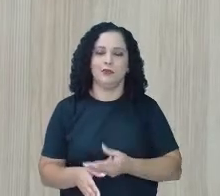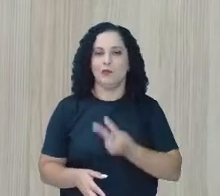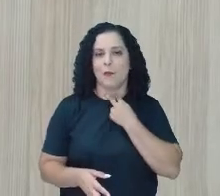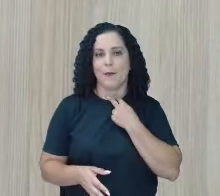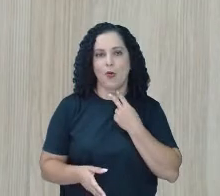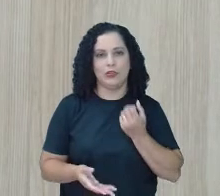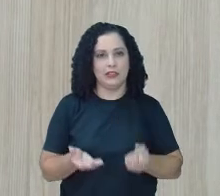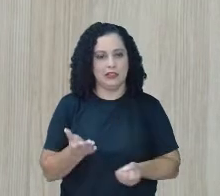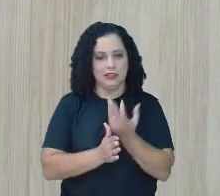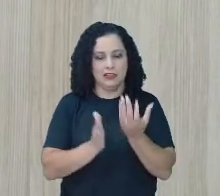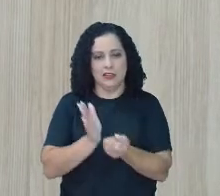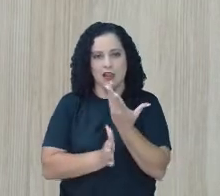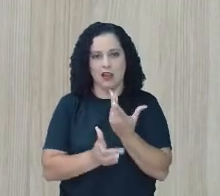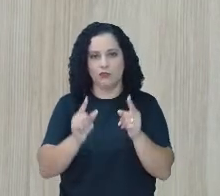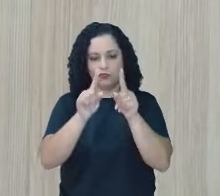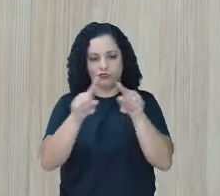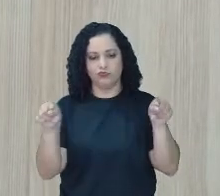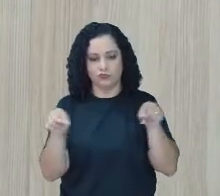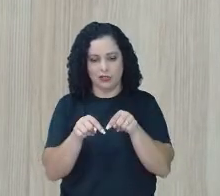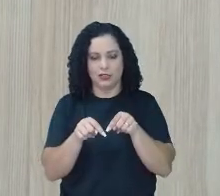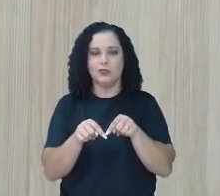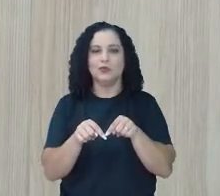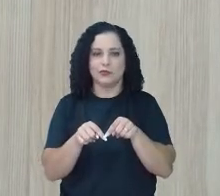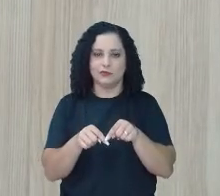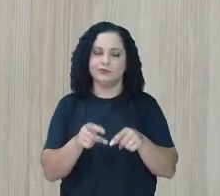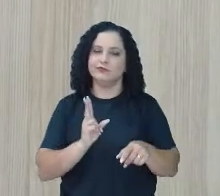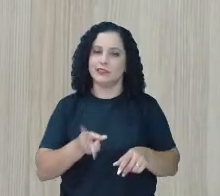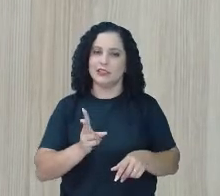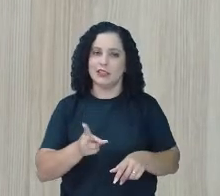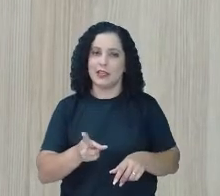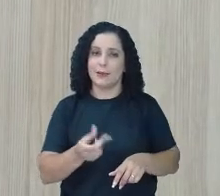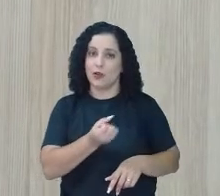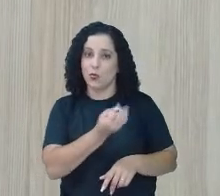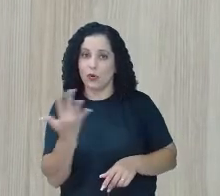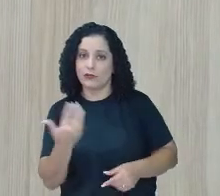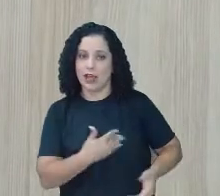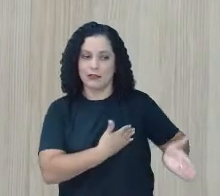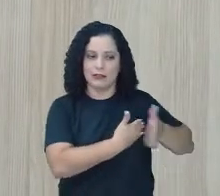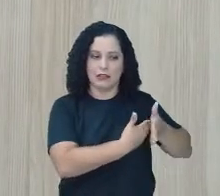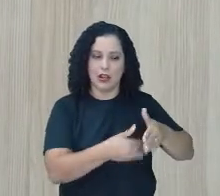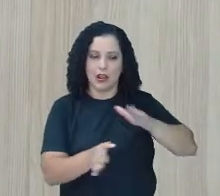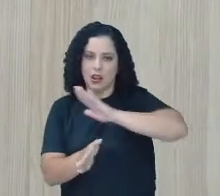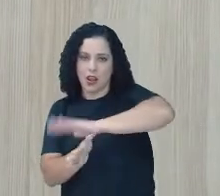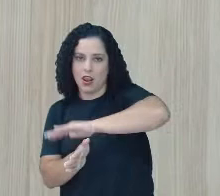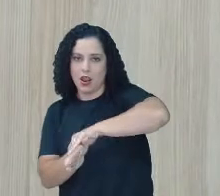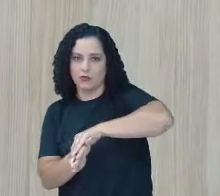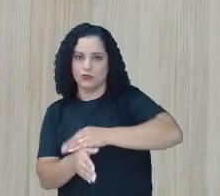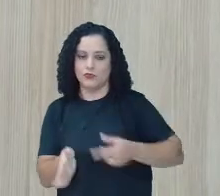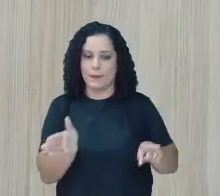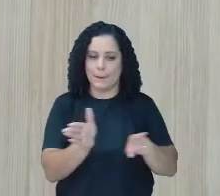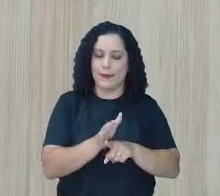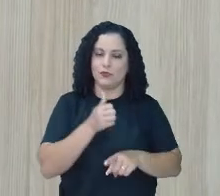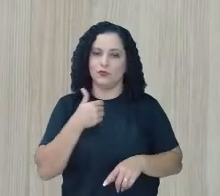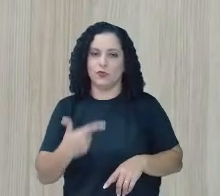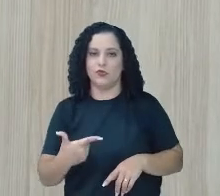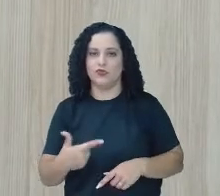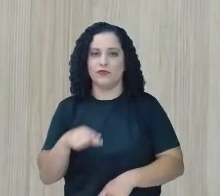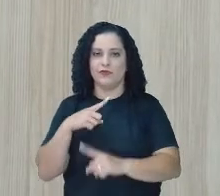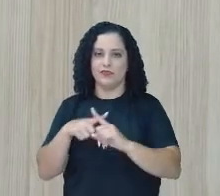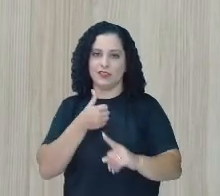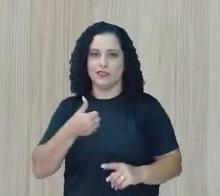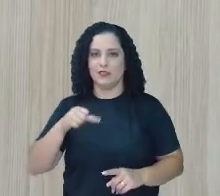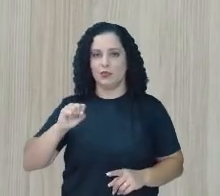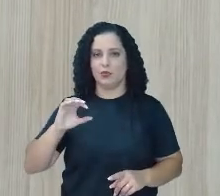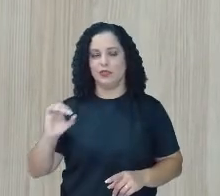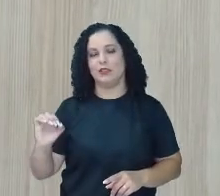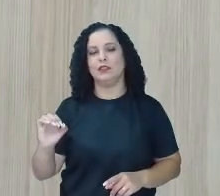aí um triângulo. Então, sempre na fórmula aí, pega o número de lados, subtrai por 2 e multiplica por 180, certo?